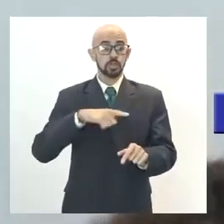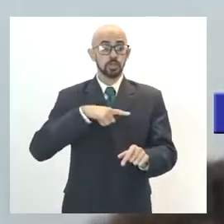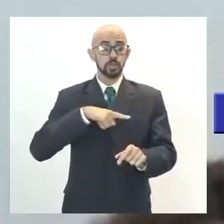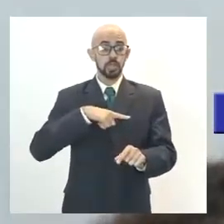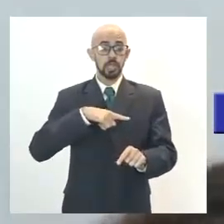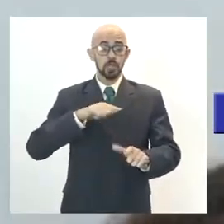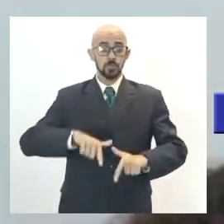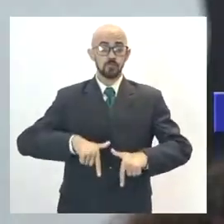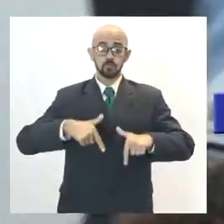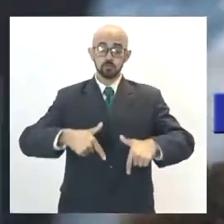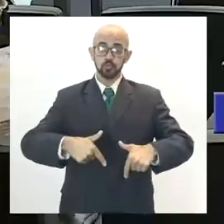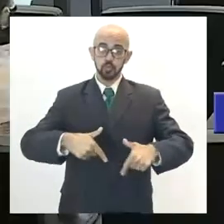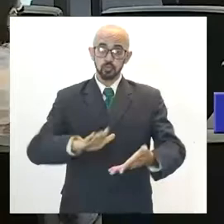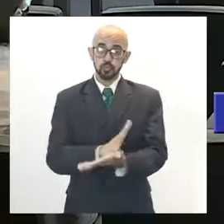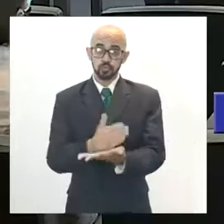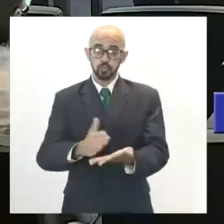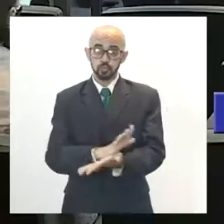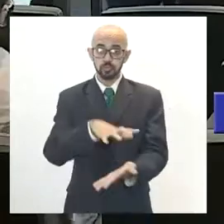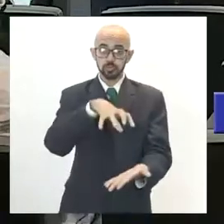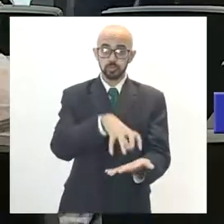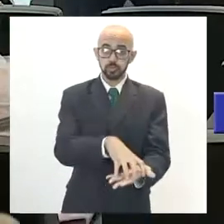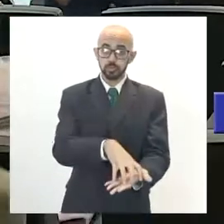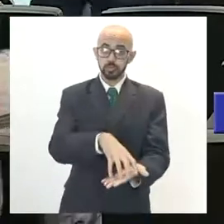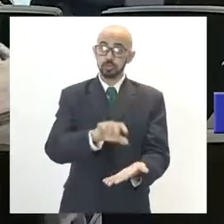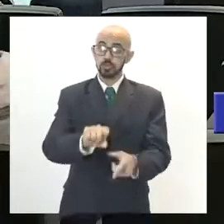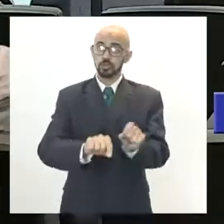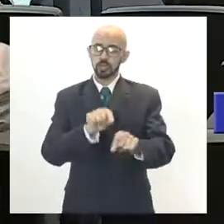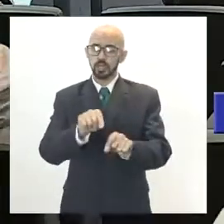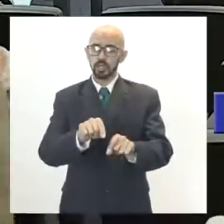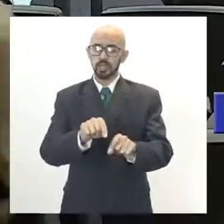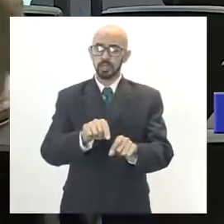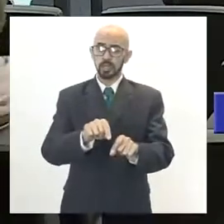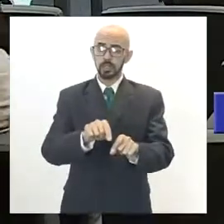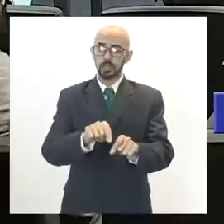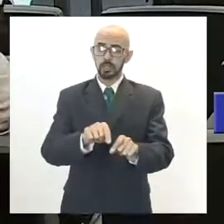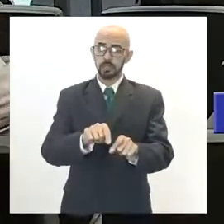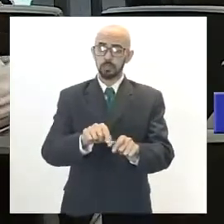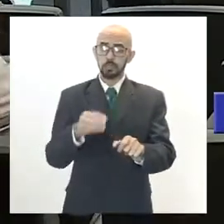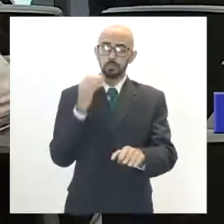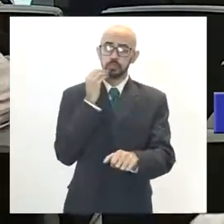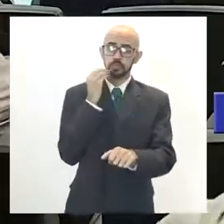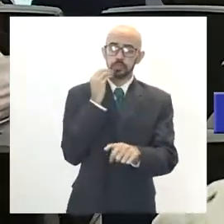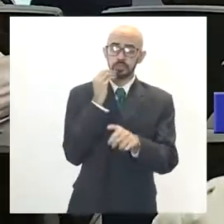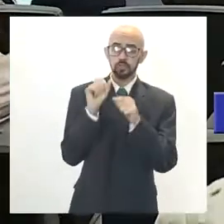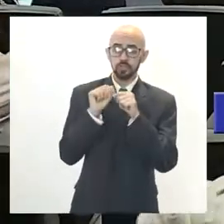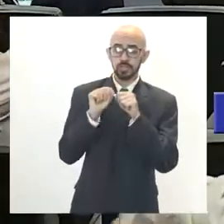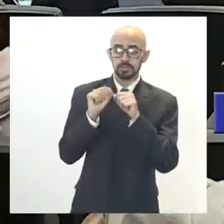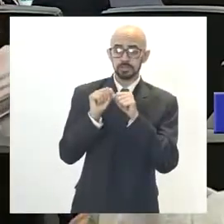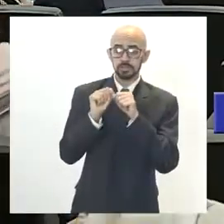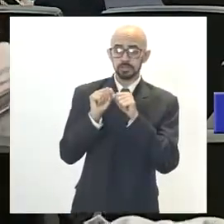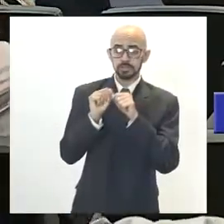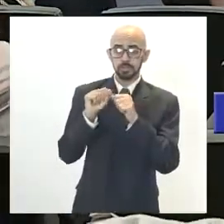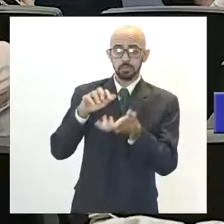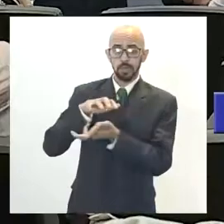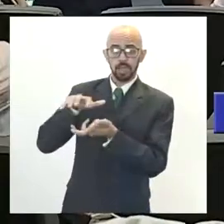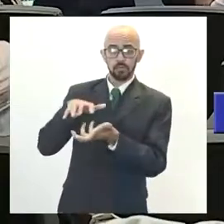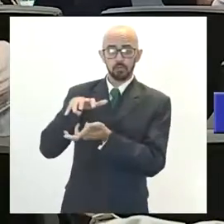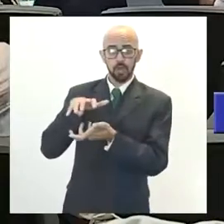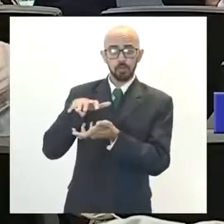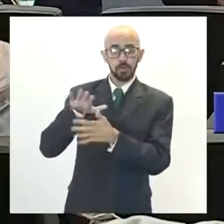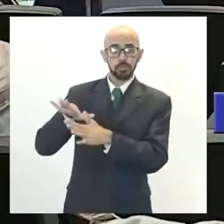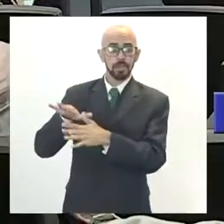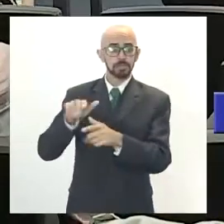muito grande alguns setores que ao invés da mobilização contra a reforma a mobilização é para a integração